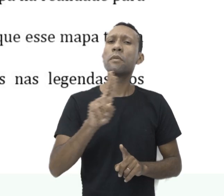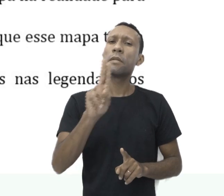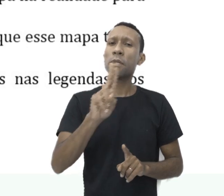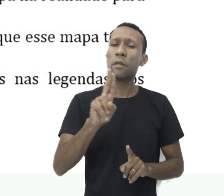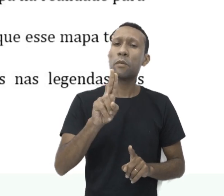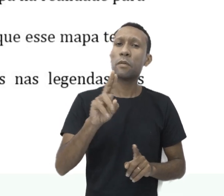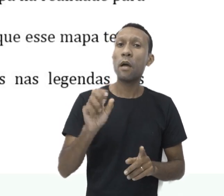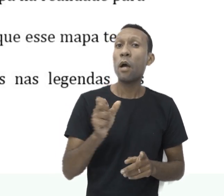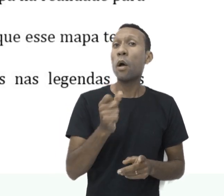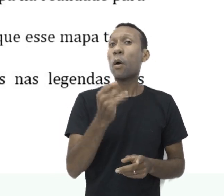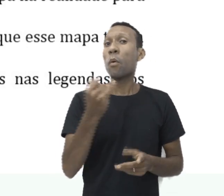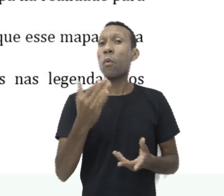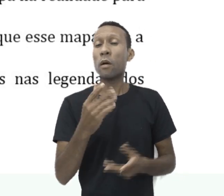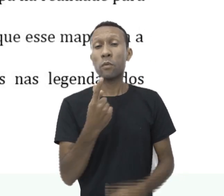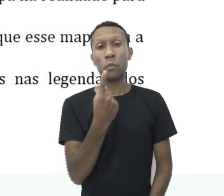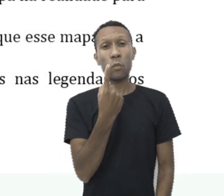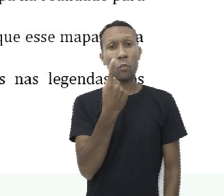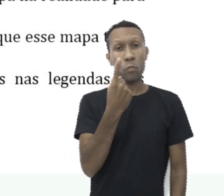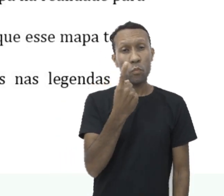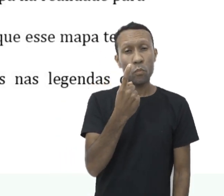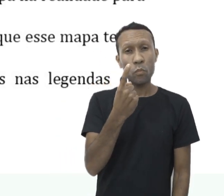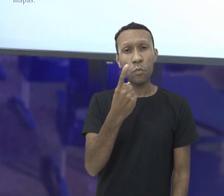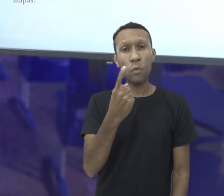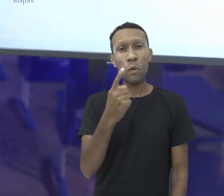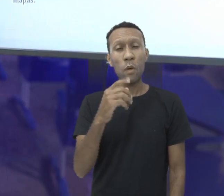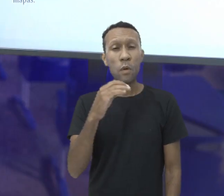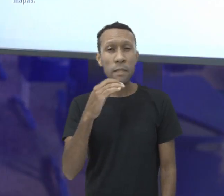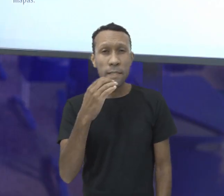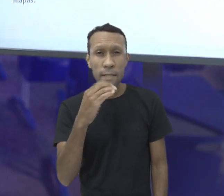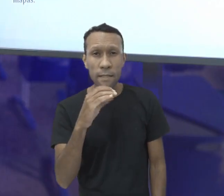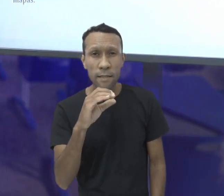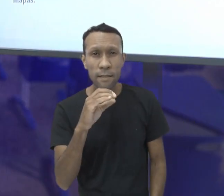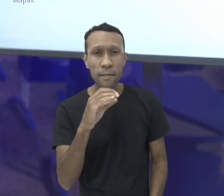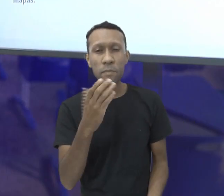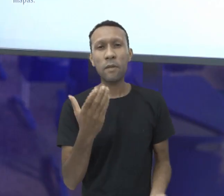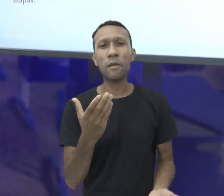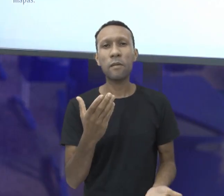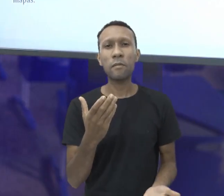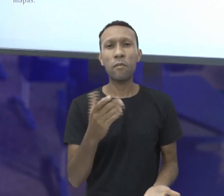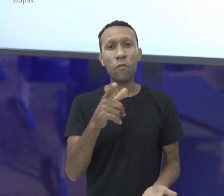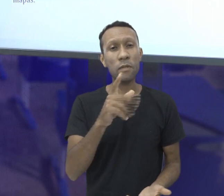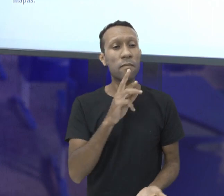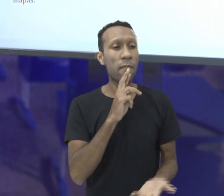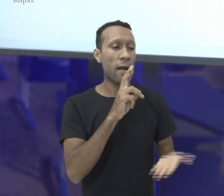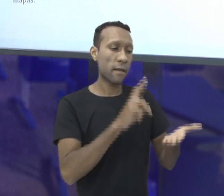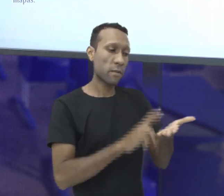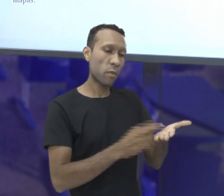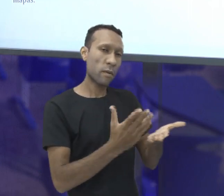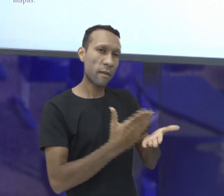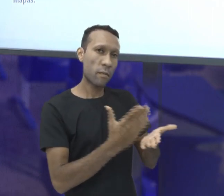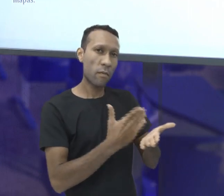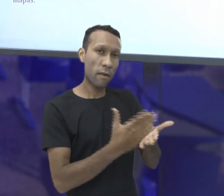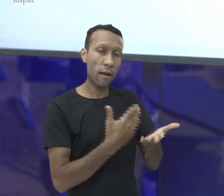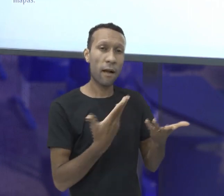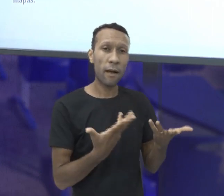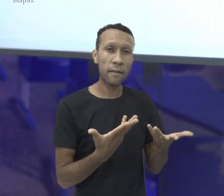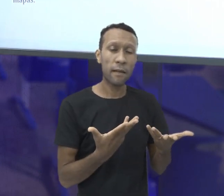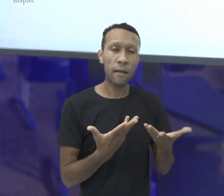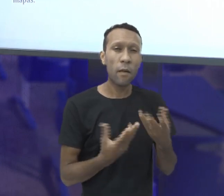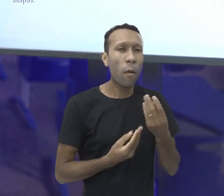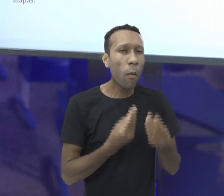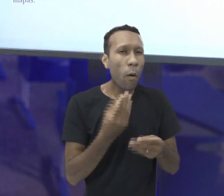quanto equivale 1 centímetro no mapa, na realidade, para cada mapa. Ou seja, você vai determinar no seu caderno de resposta aí, como eu já tinha